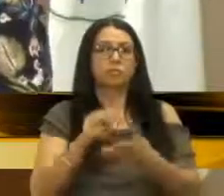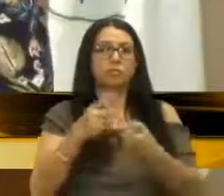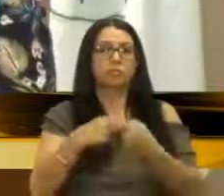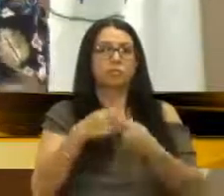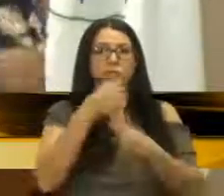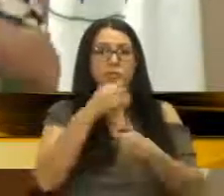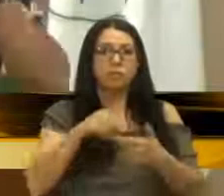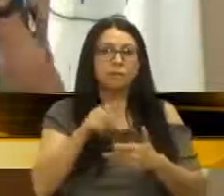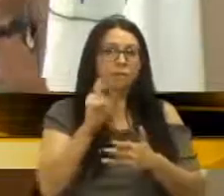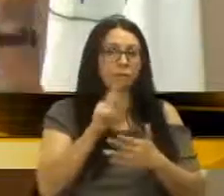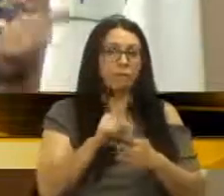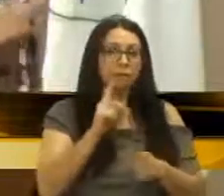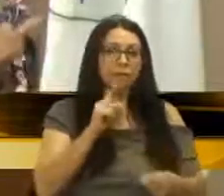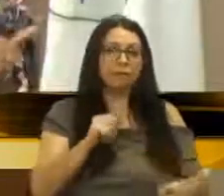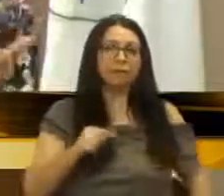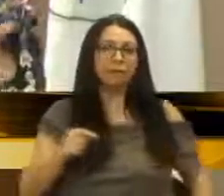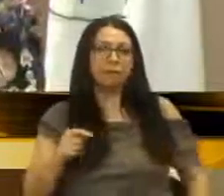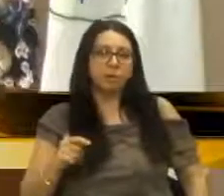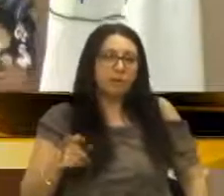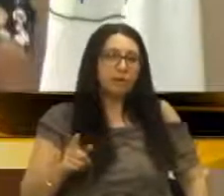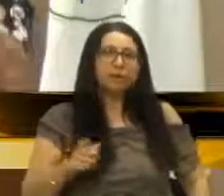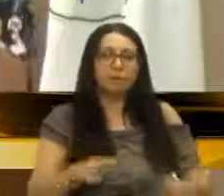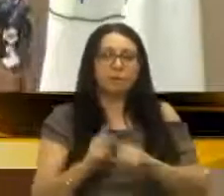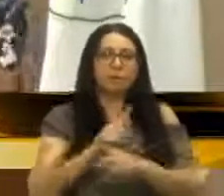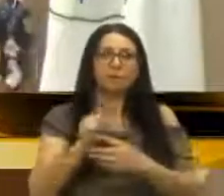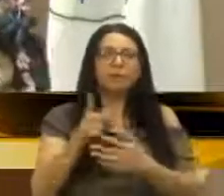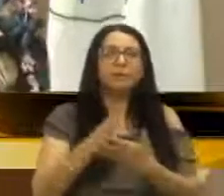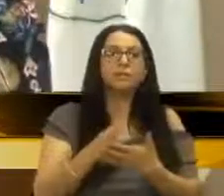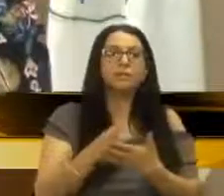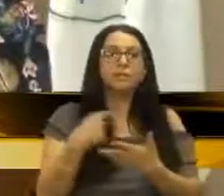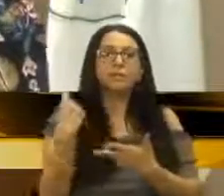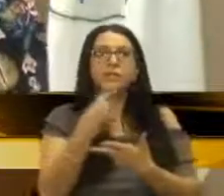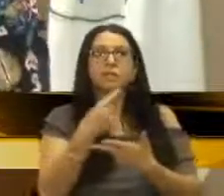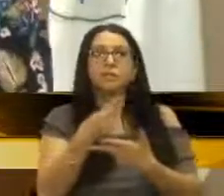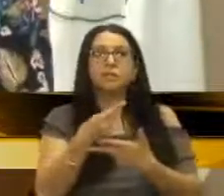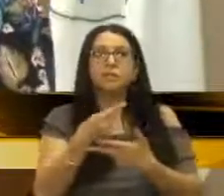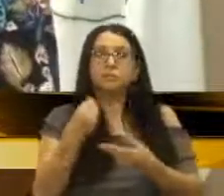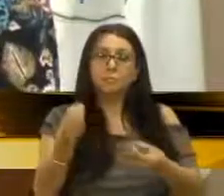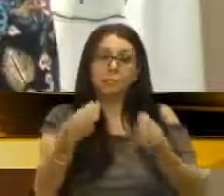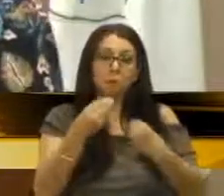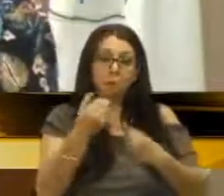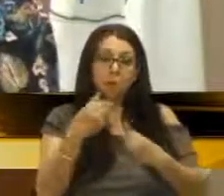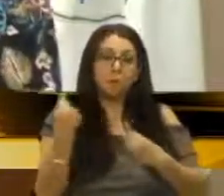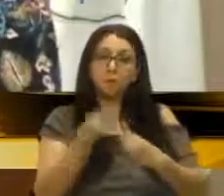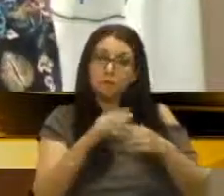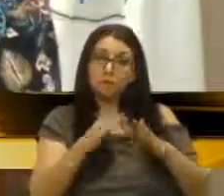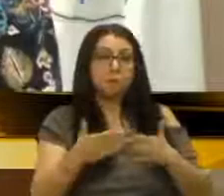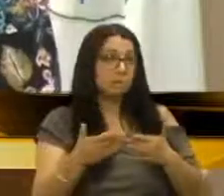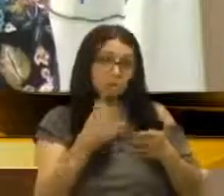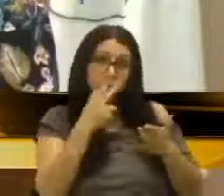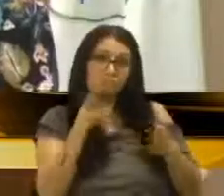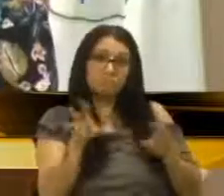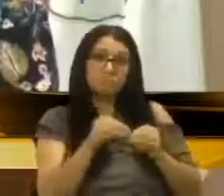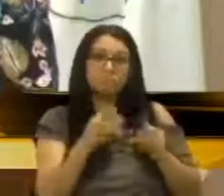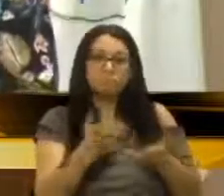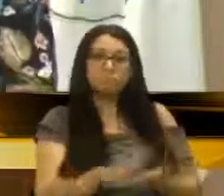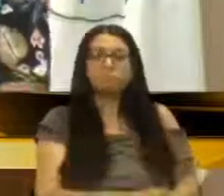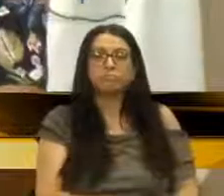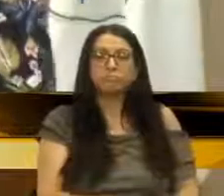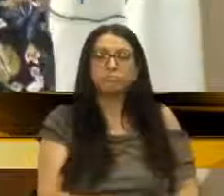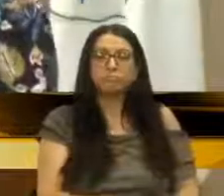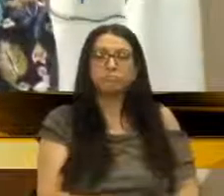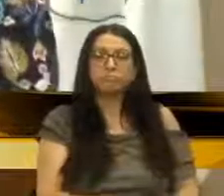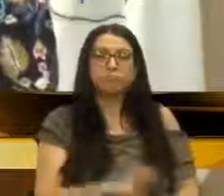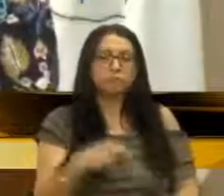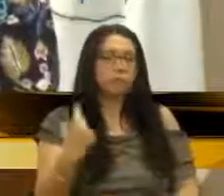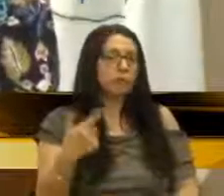caxias do sul ele que traz o produto que na nossa mesa a comida que nossa mesa taticamente é isso resumindo tudo e nós não